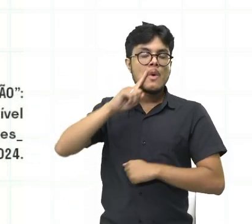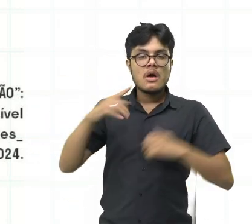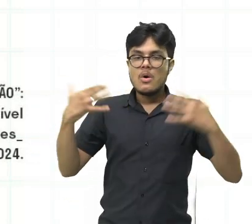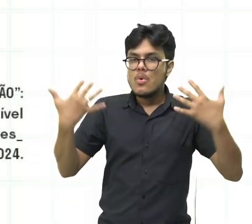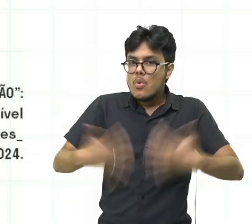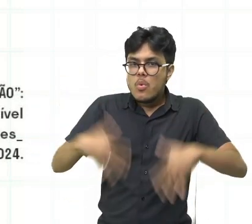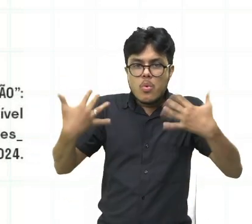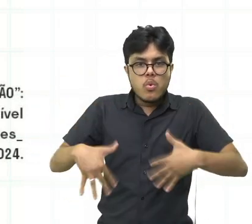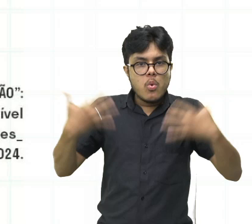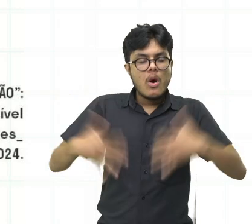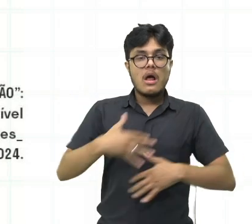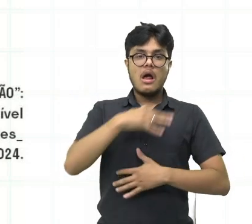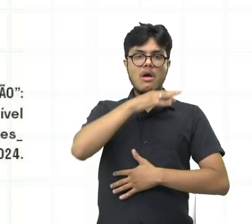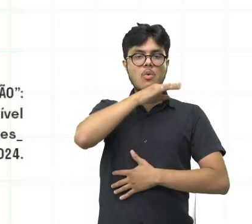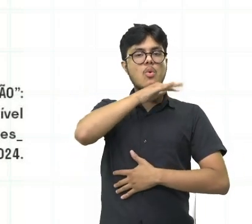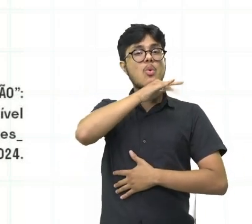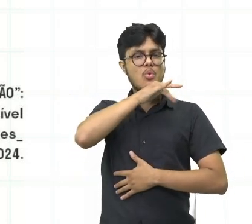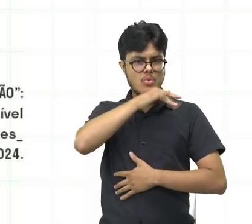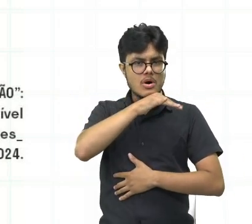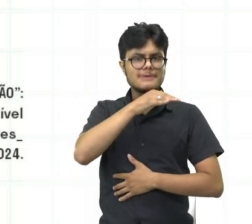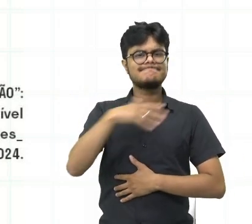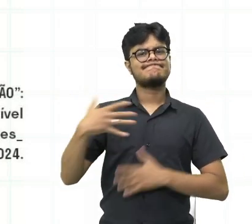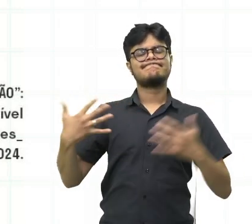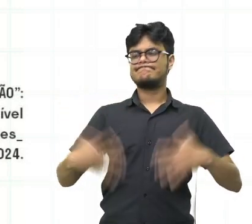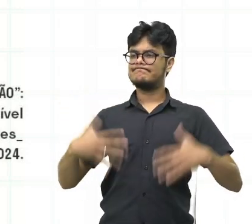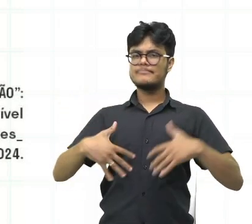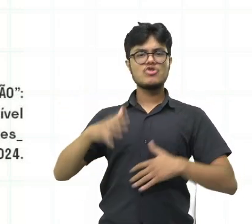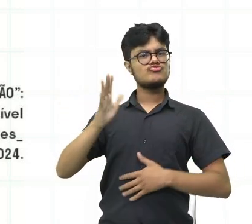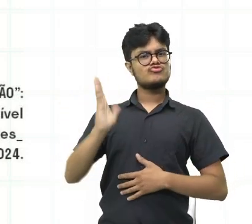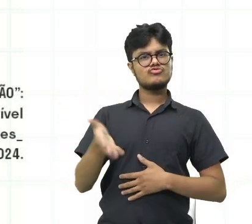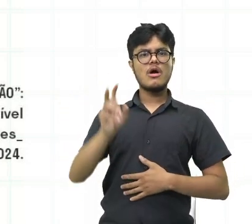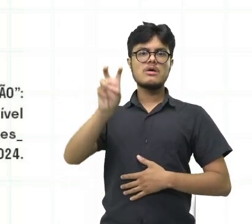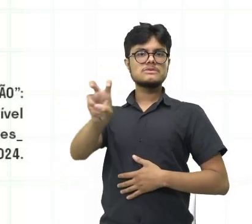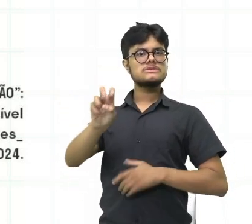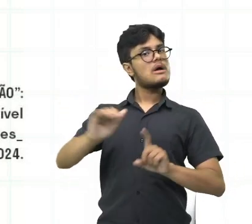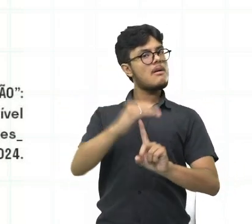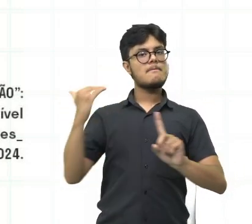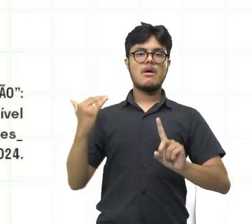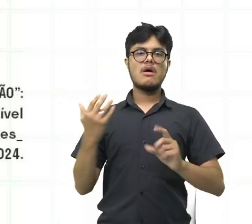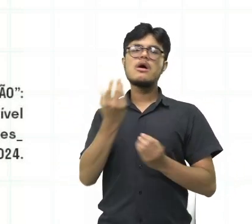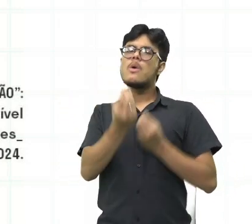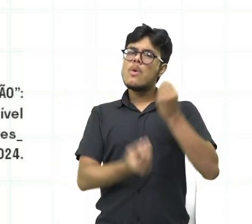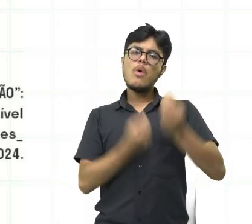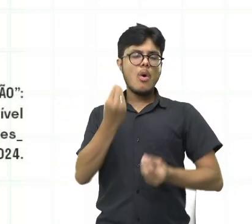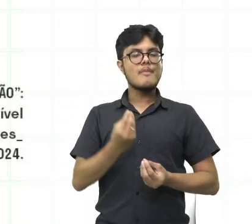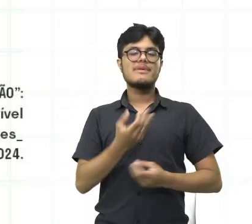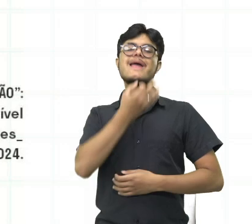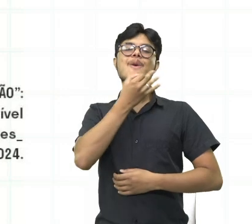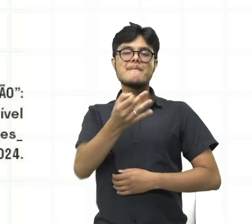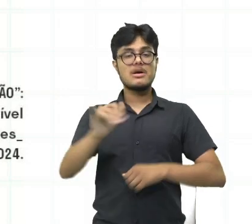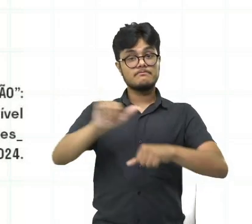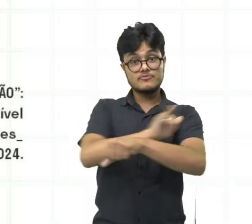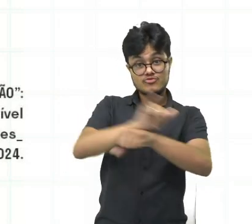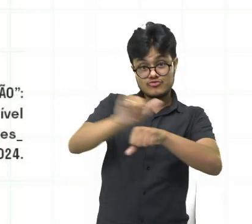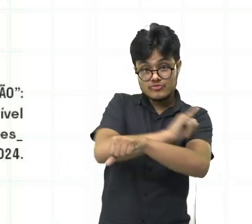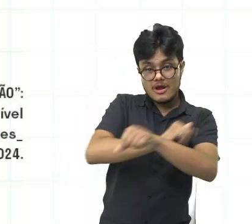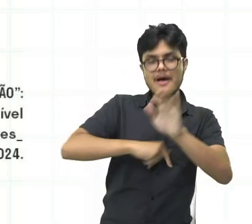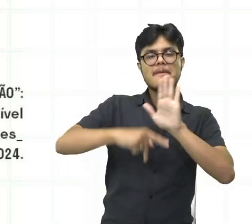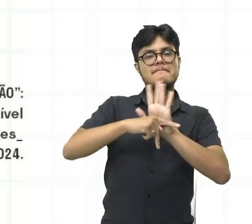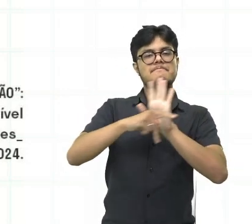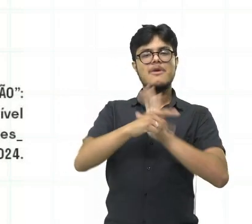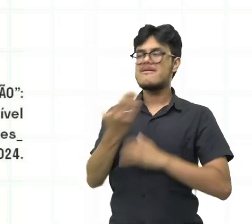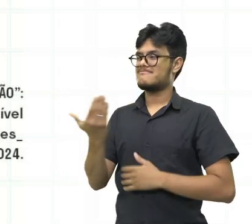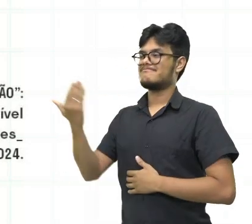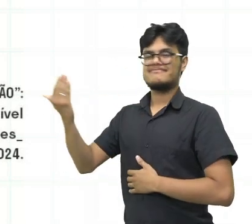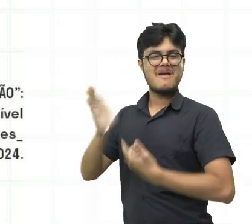já aumentou. Já 5 mortes é muito, né, gente? Então veja aí qual foi o argumento dele. Então,